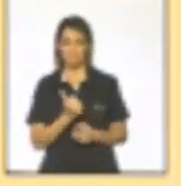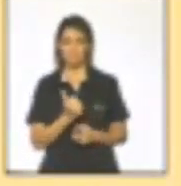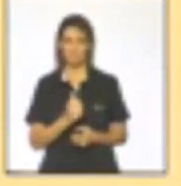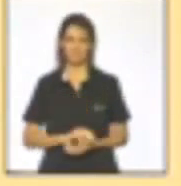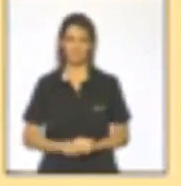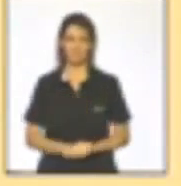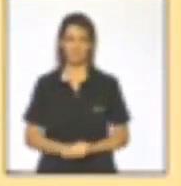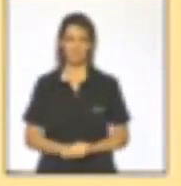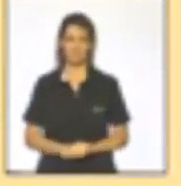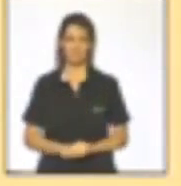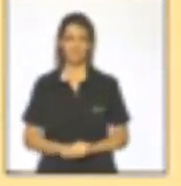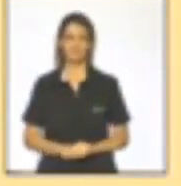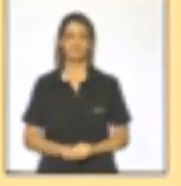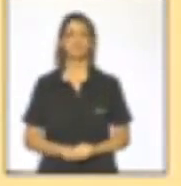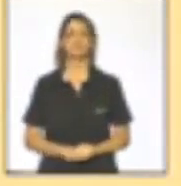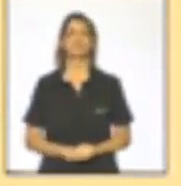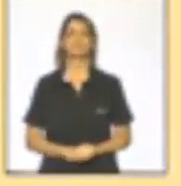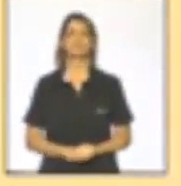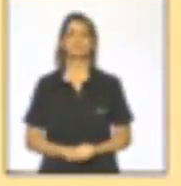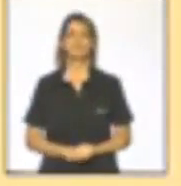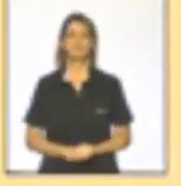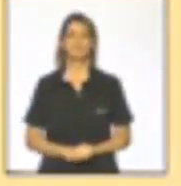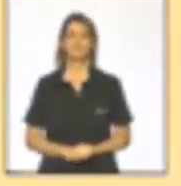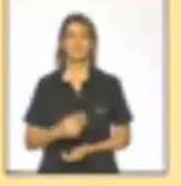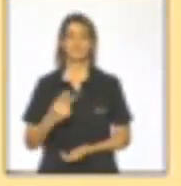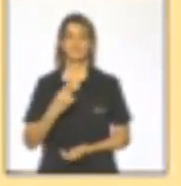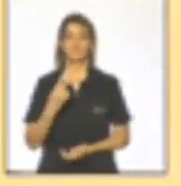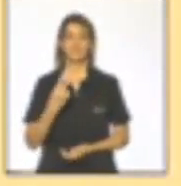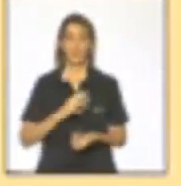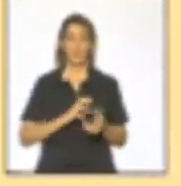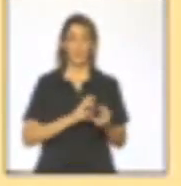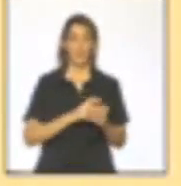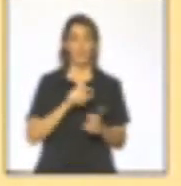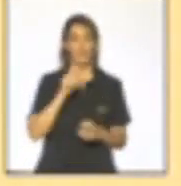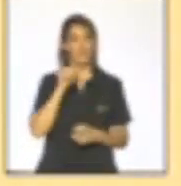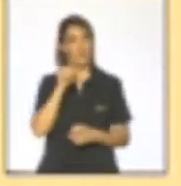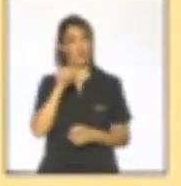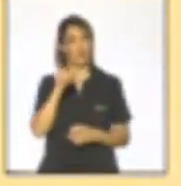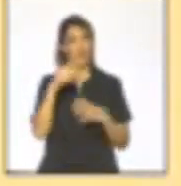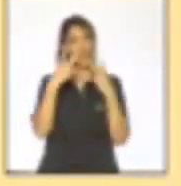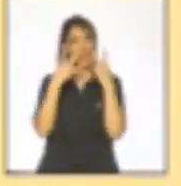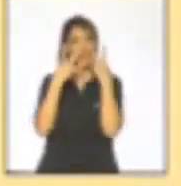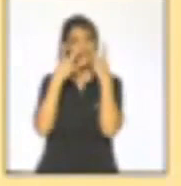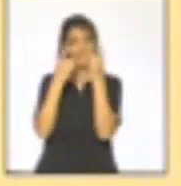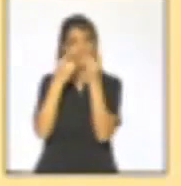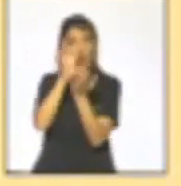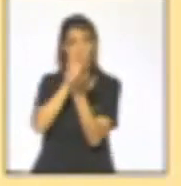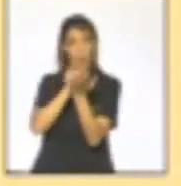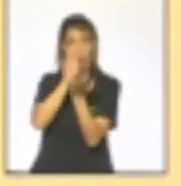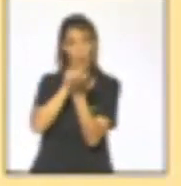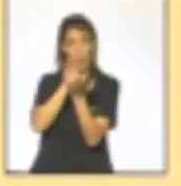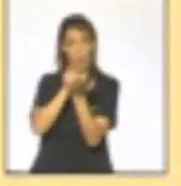Vamos para a segunda camada. Enquanto isso, você presta atenção aí na sua cópia.